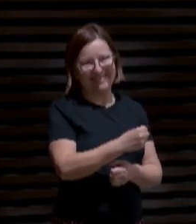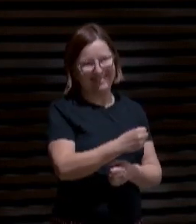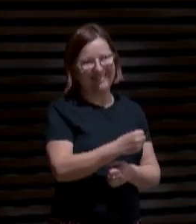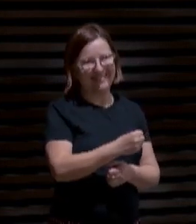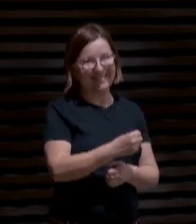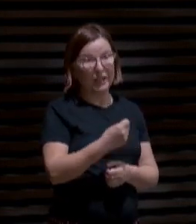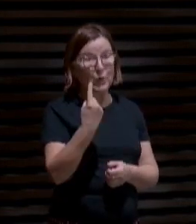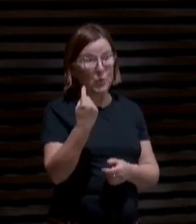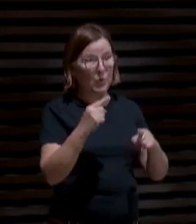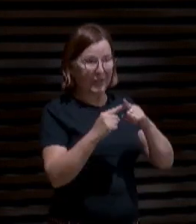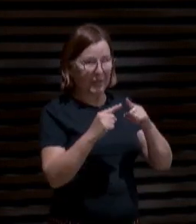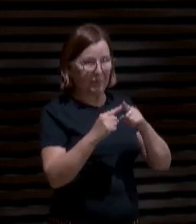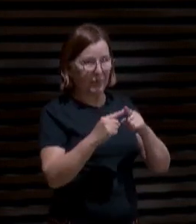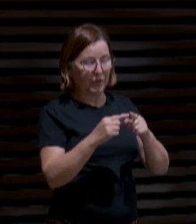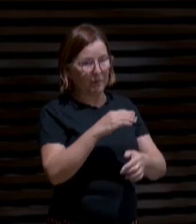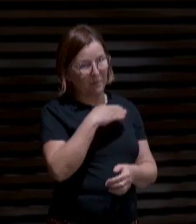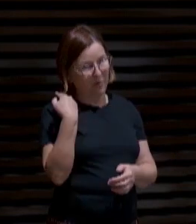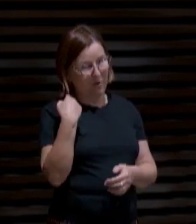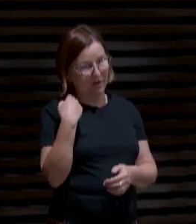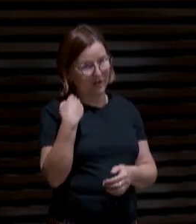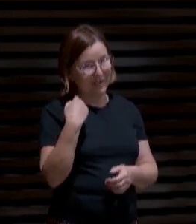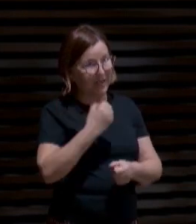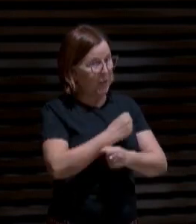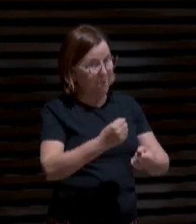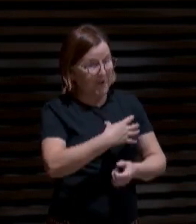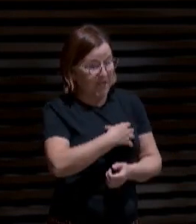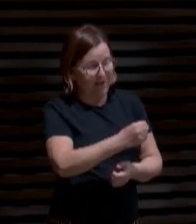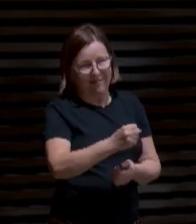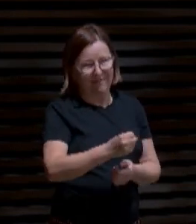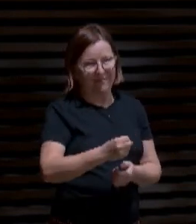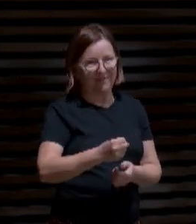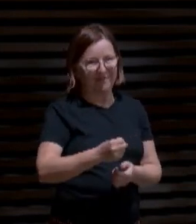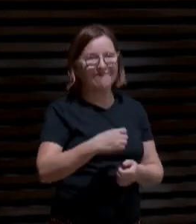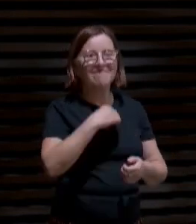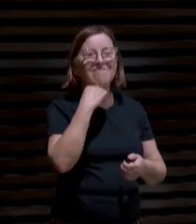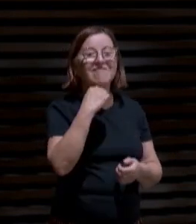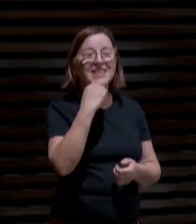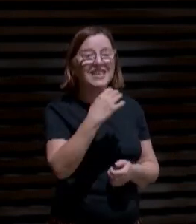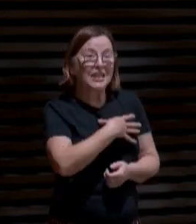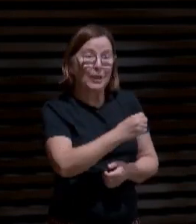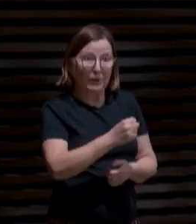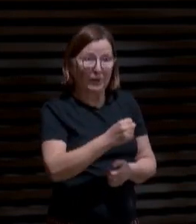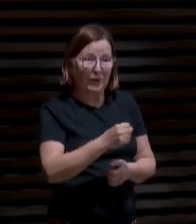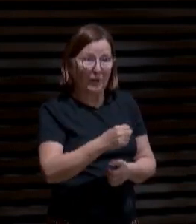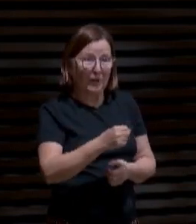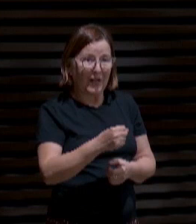É o único tipo de morte que não tem suicídio. Nunca vi falar que alguém se suicidou por crucificação.